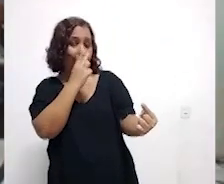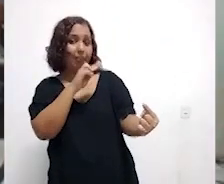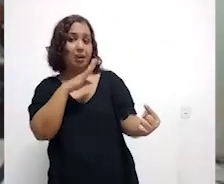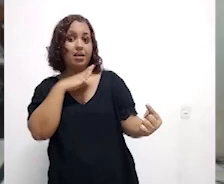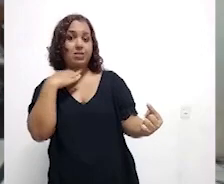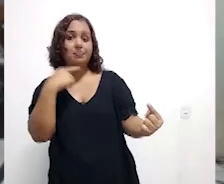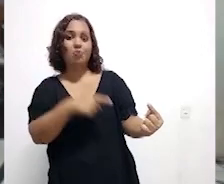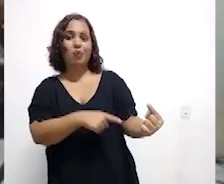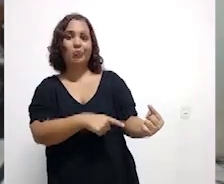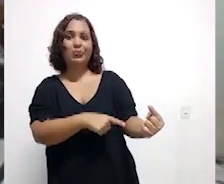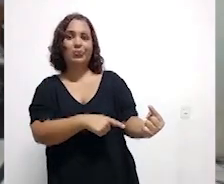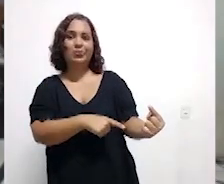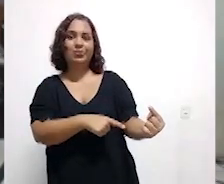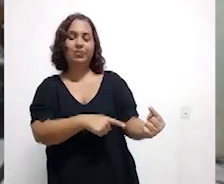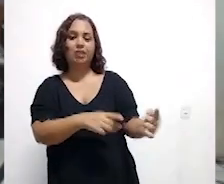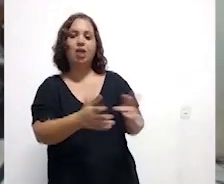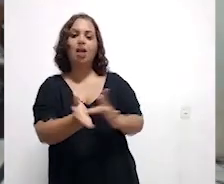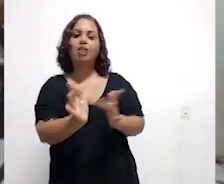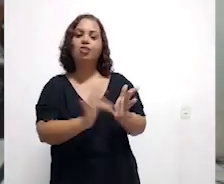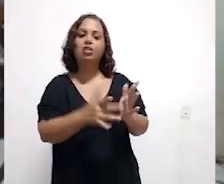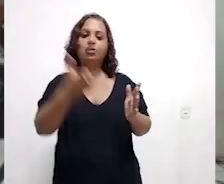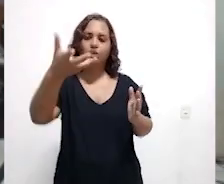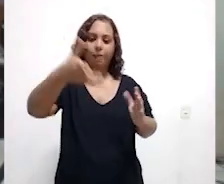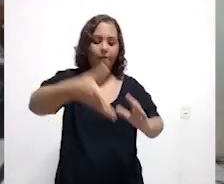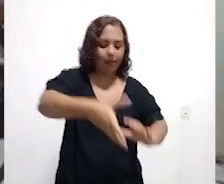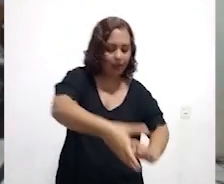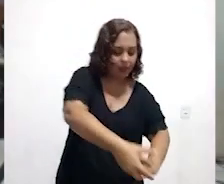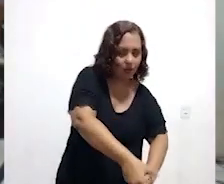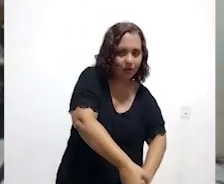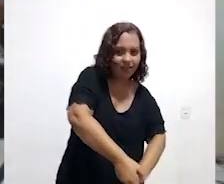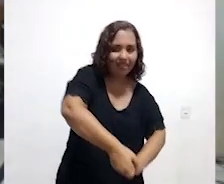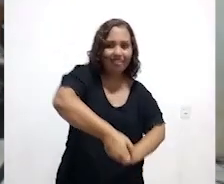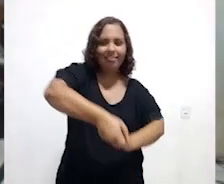Então Jesus o levanta pela mão.